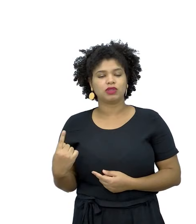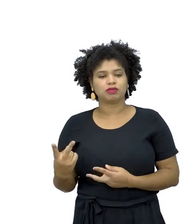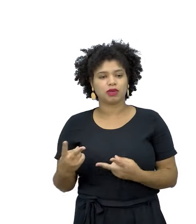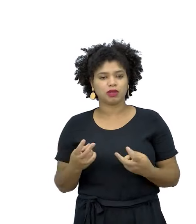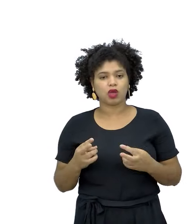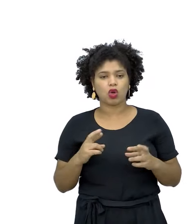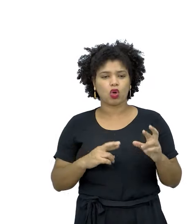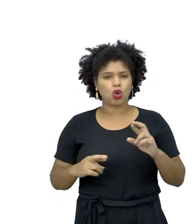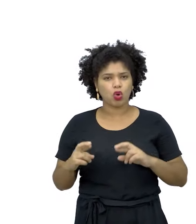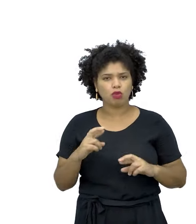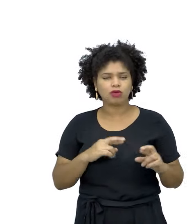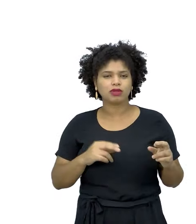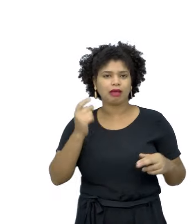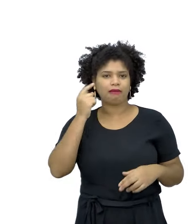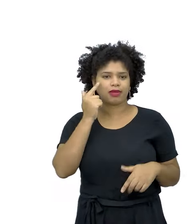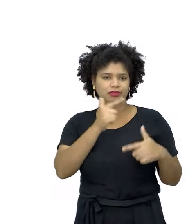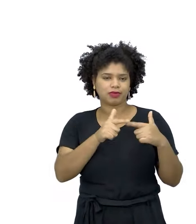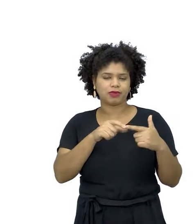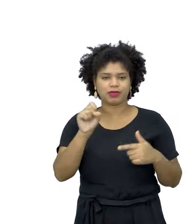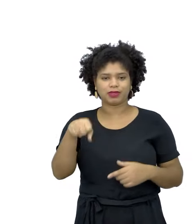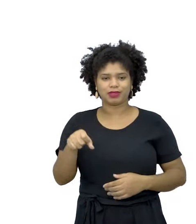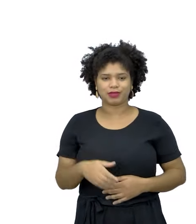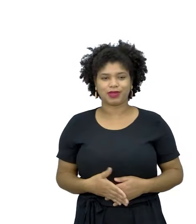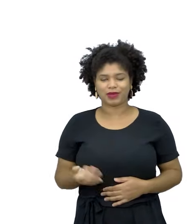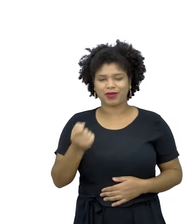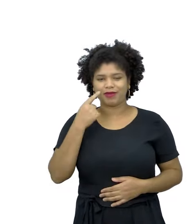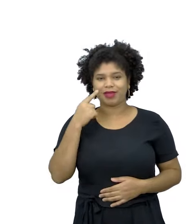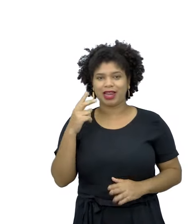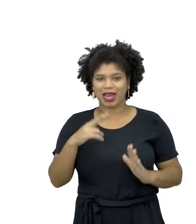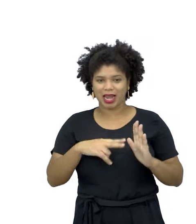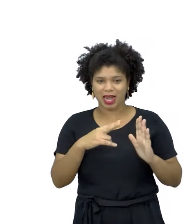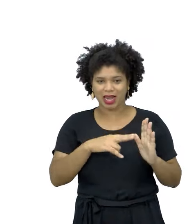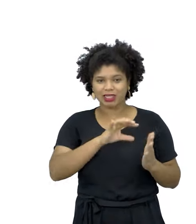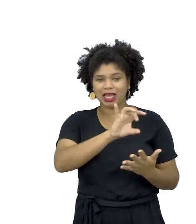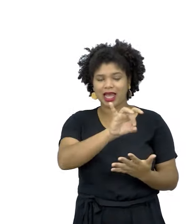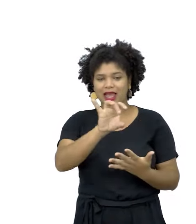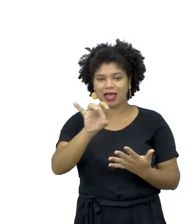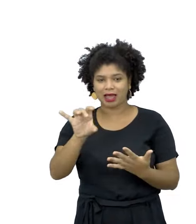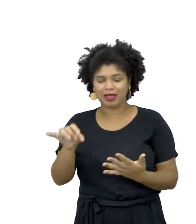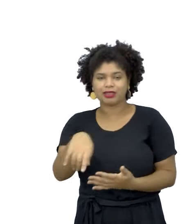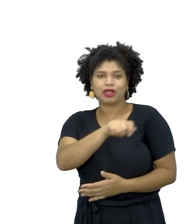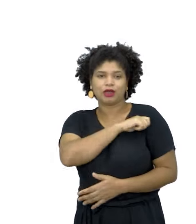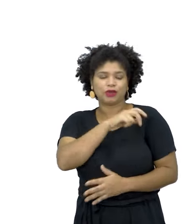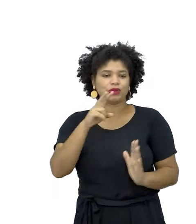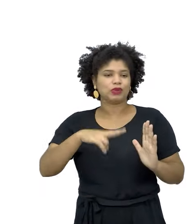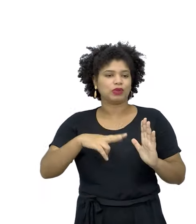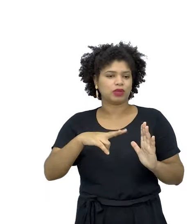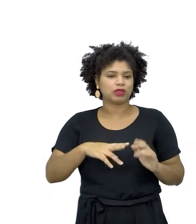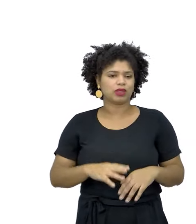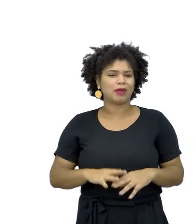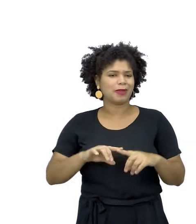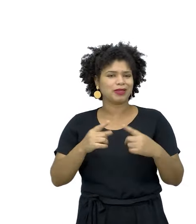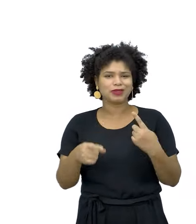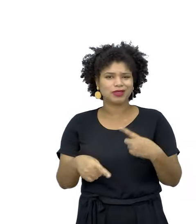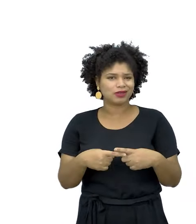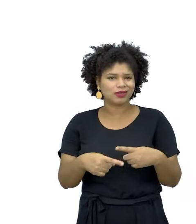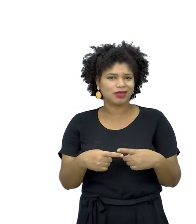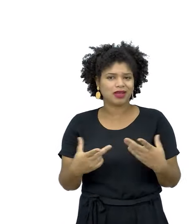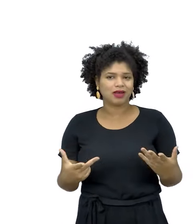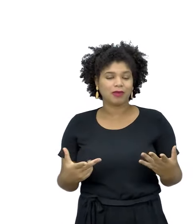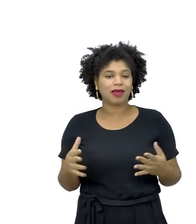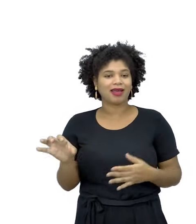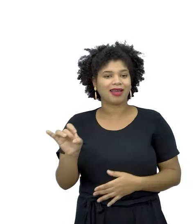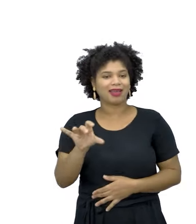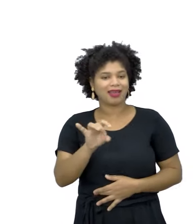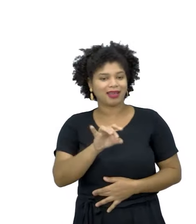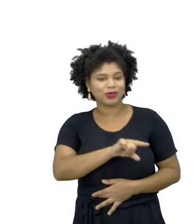consiga pensar nesse problema. Vamos pedir uma leitura individual, onde cada aluno vai ler individualmente. Por que ler individualmente? Porque aí cada